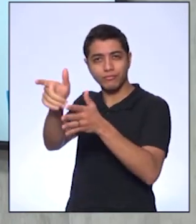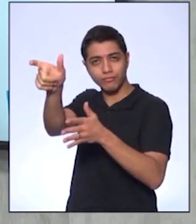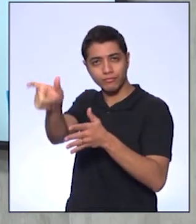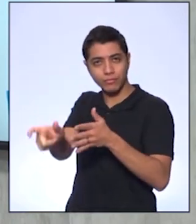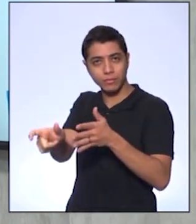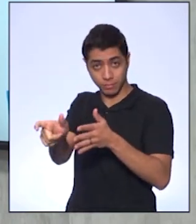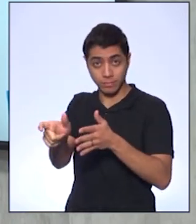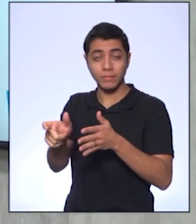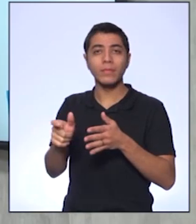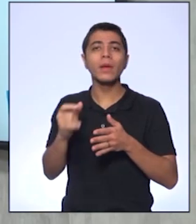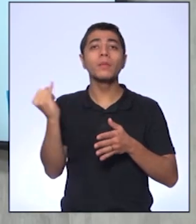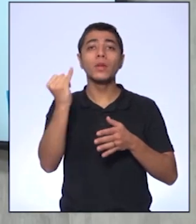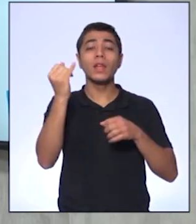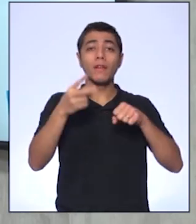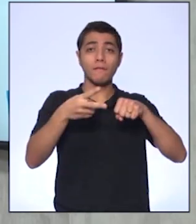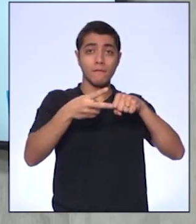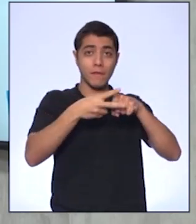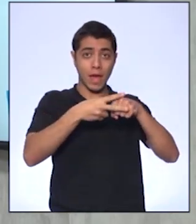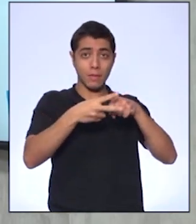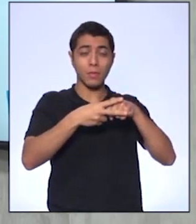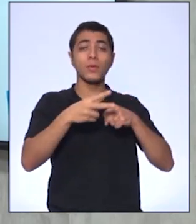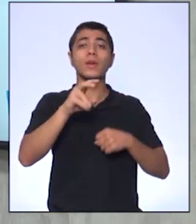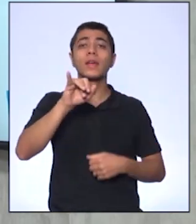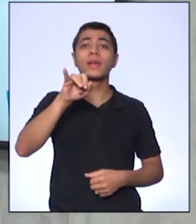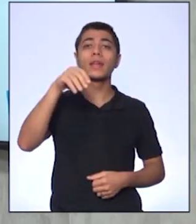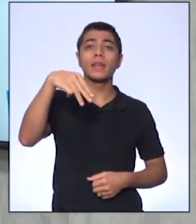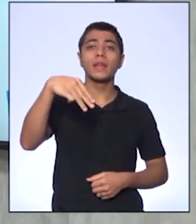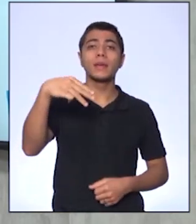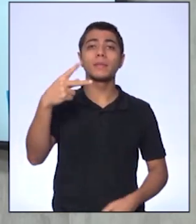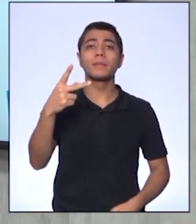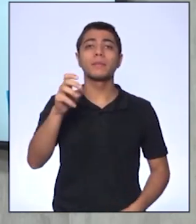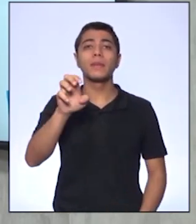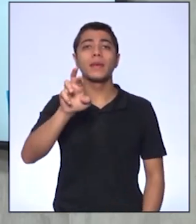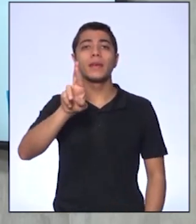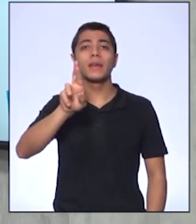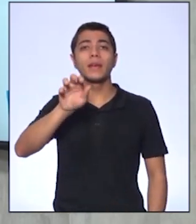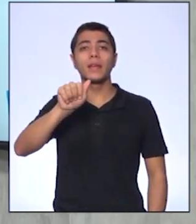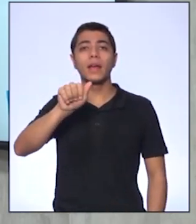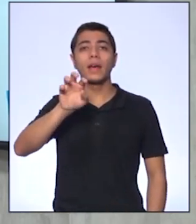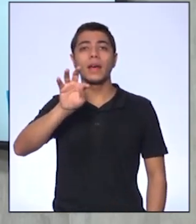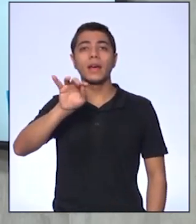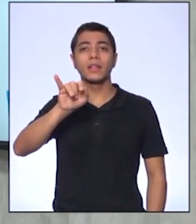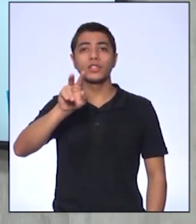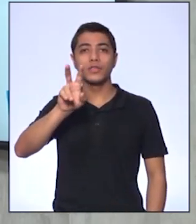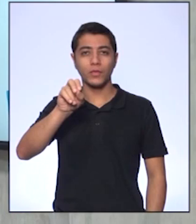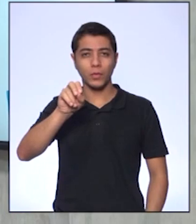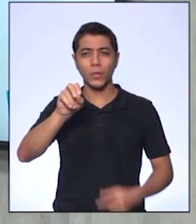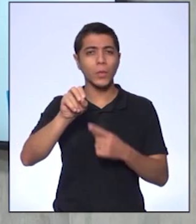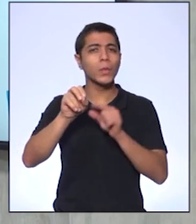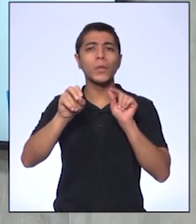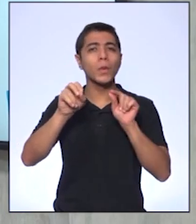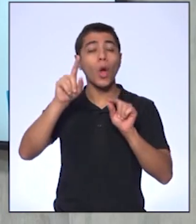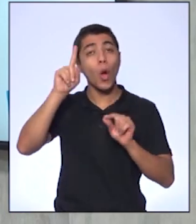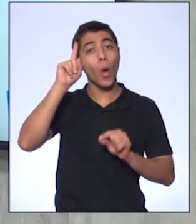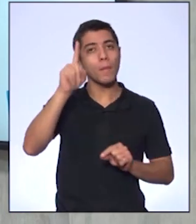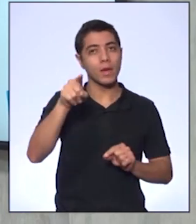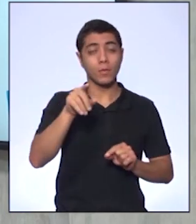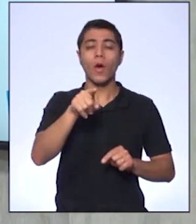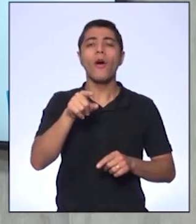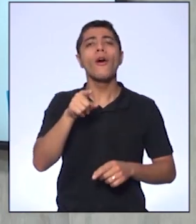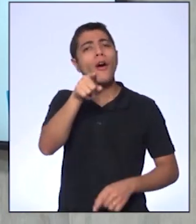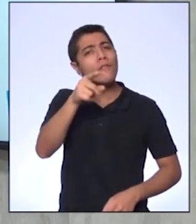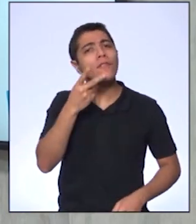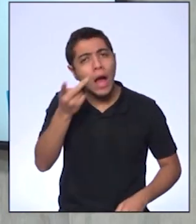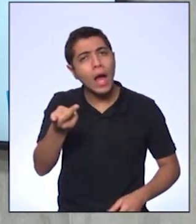ó. Fale, beba, veja, não compre agora, espere um pouco mais. São expressões que estão